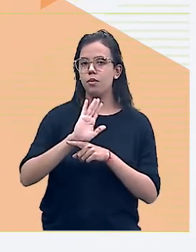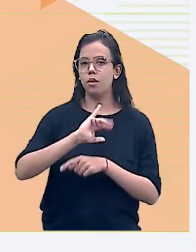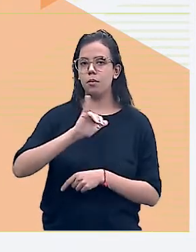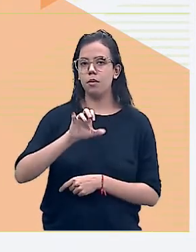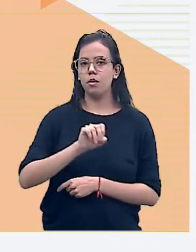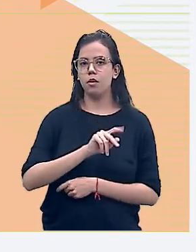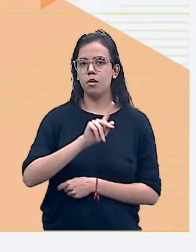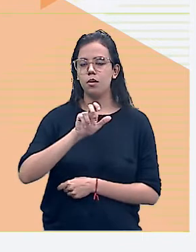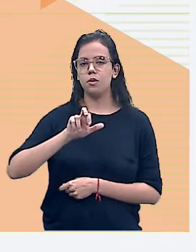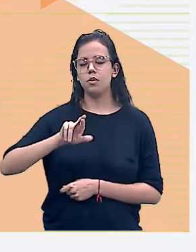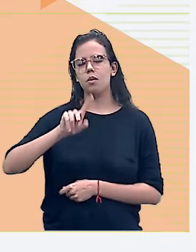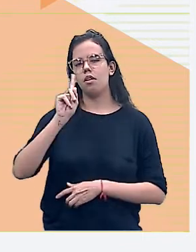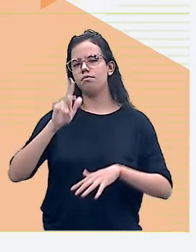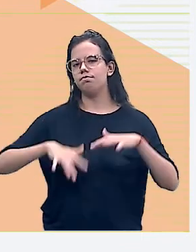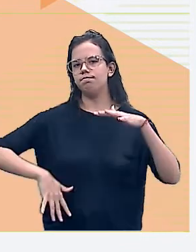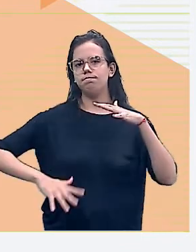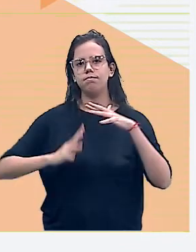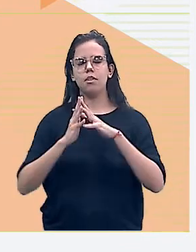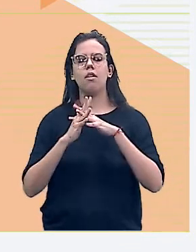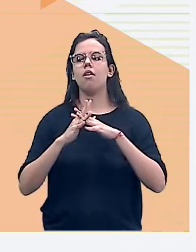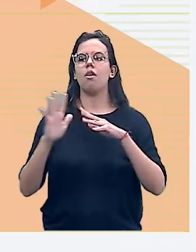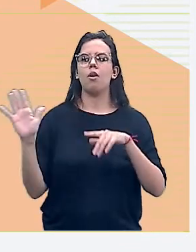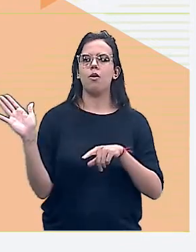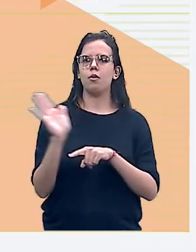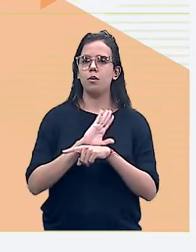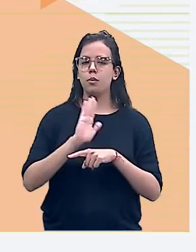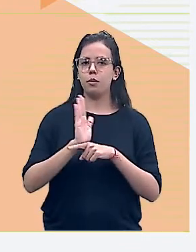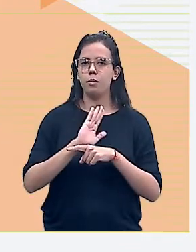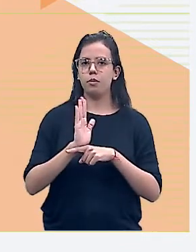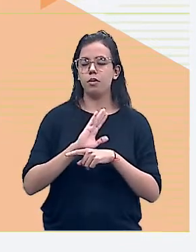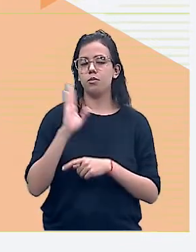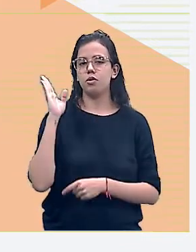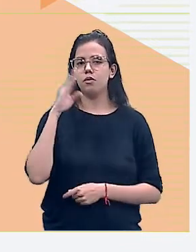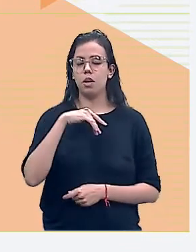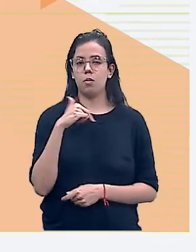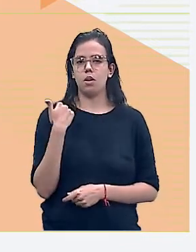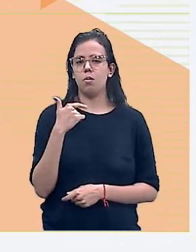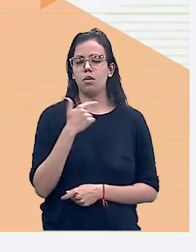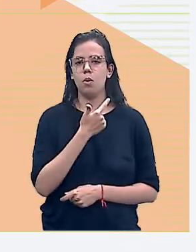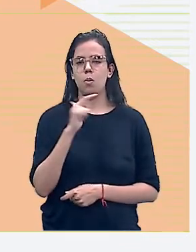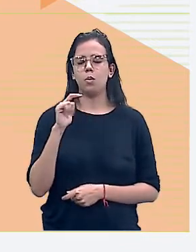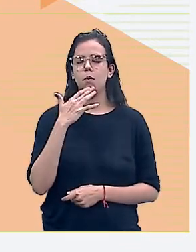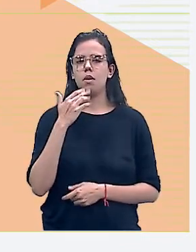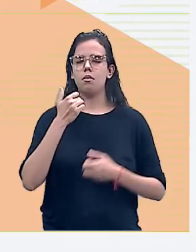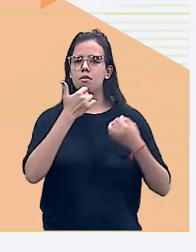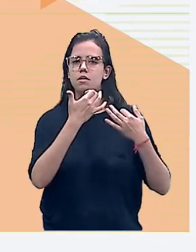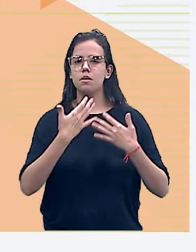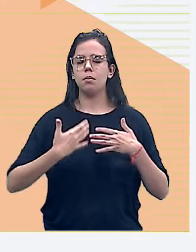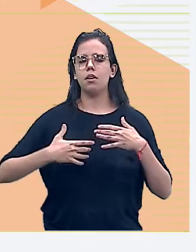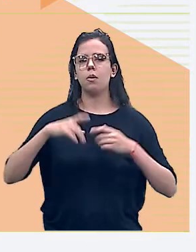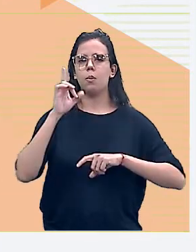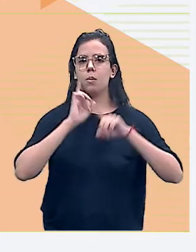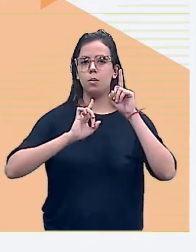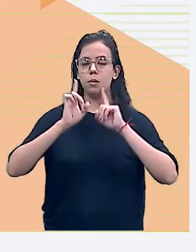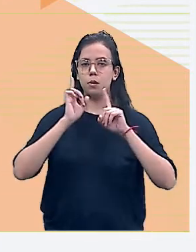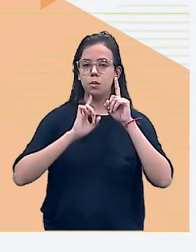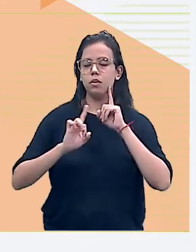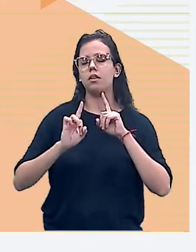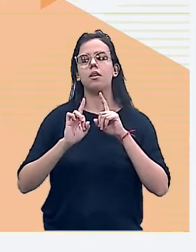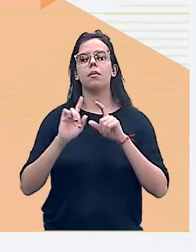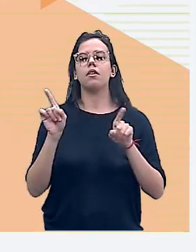filme que para mim é o áudio dos filmes de anti-herói não tem nenhum que consiga superar a dramaticidade do Coringa